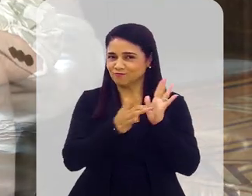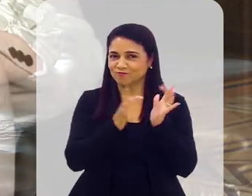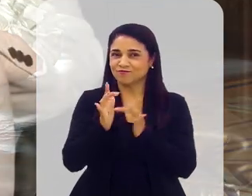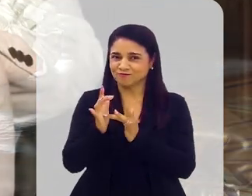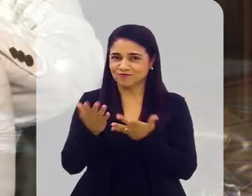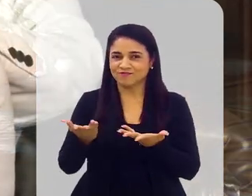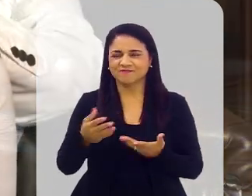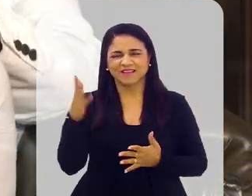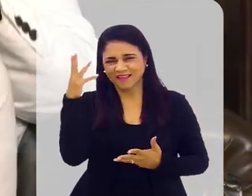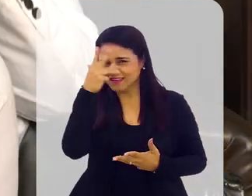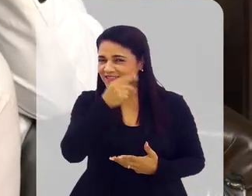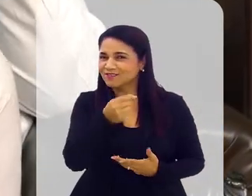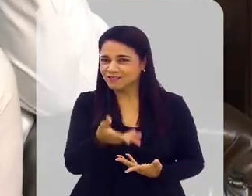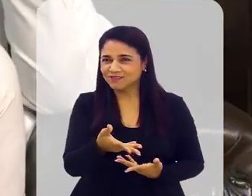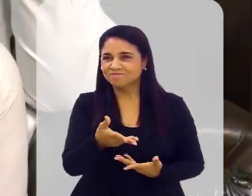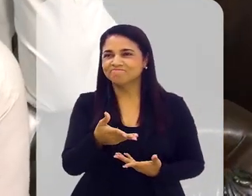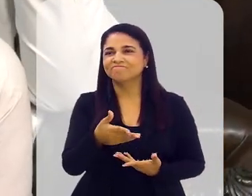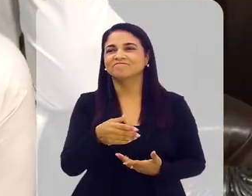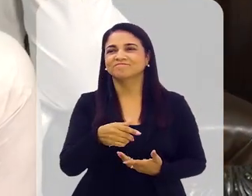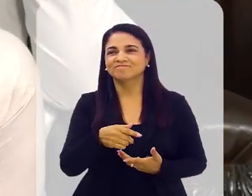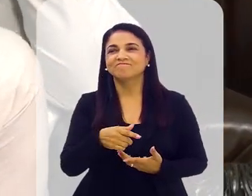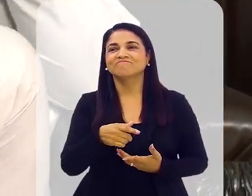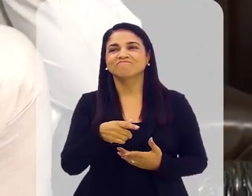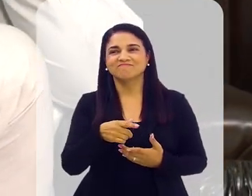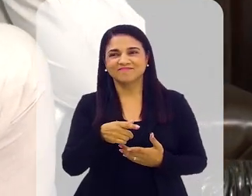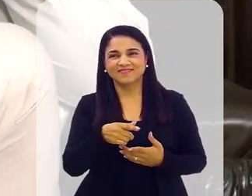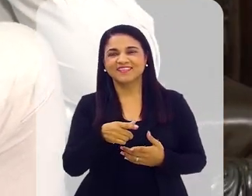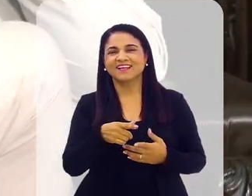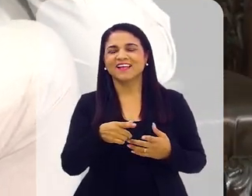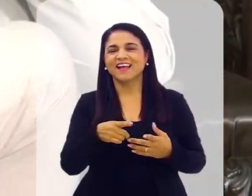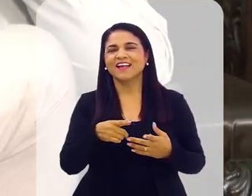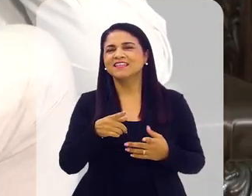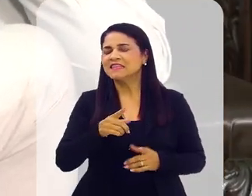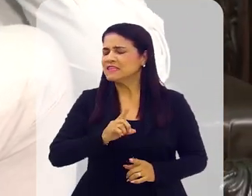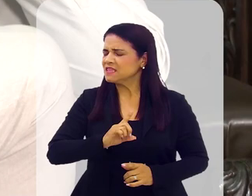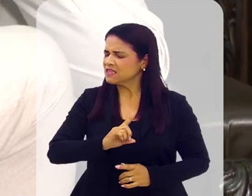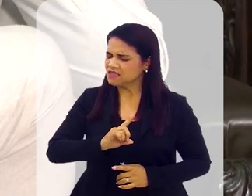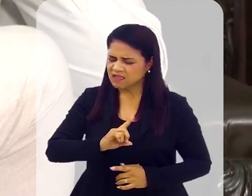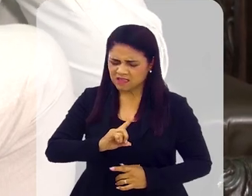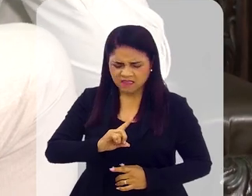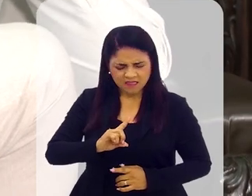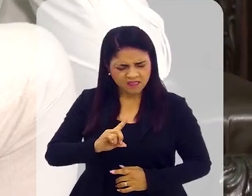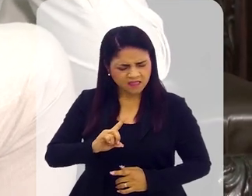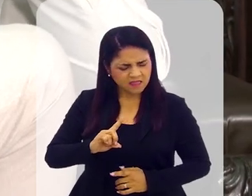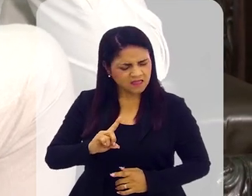Coisa linda, né? Agora eu queria que você fosse aquela parte do refrão. É a parte do refrão que